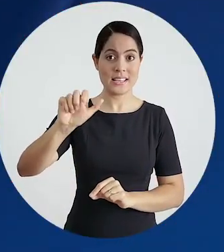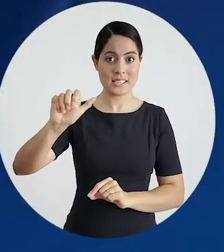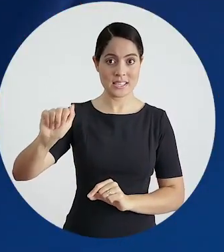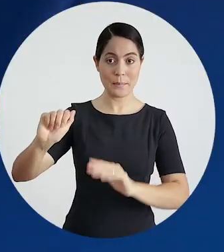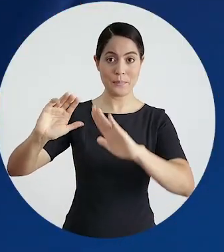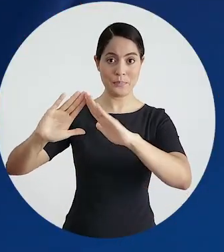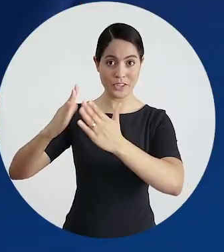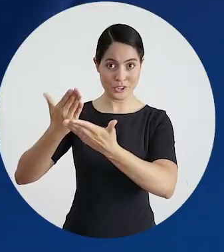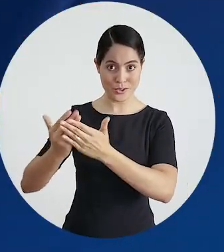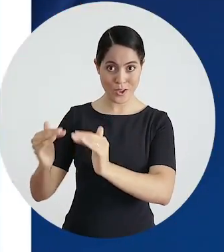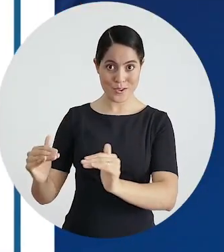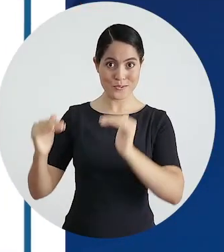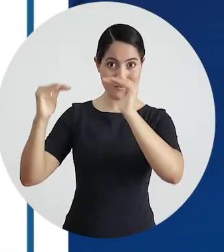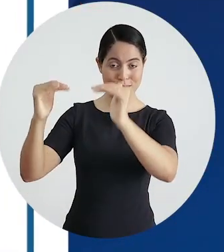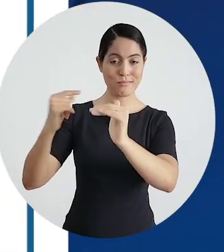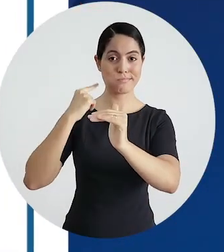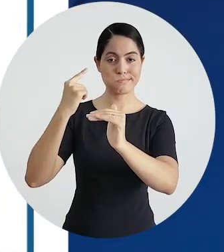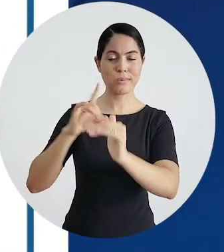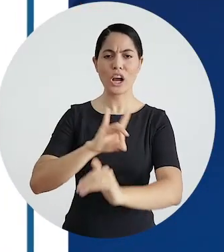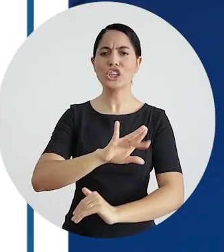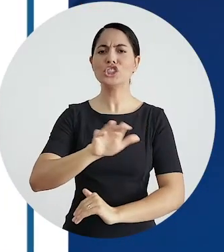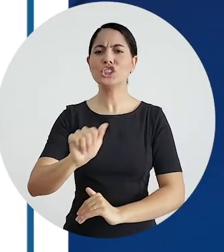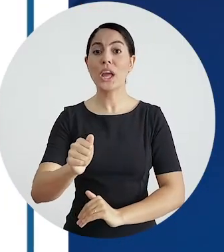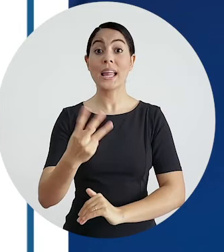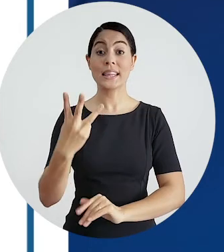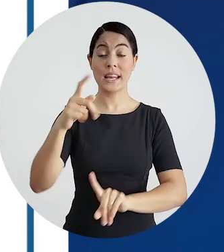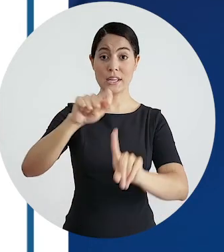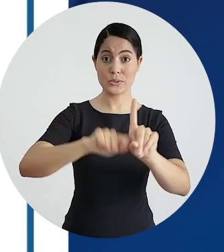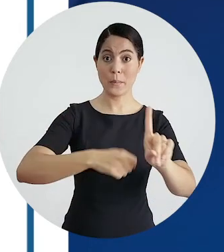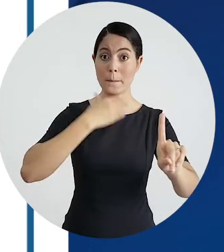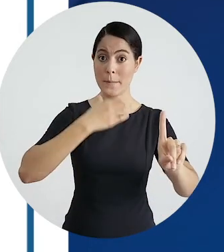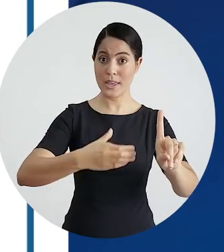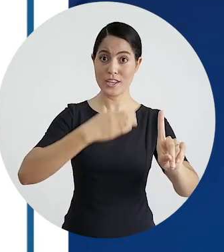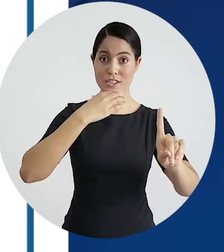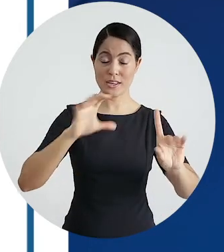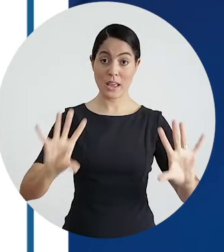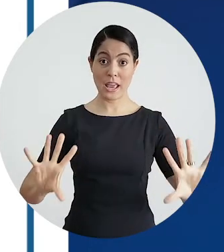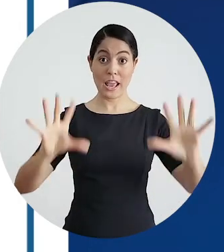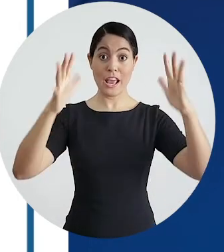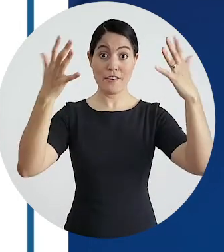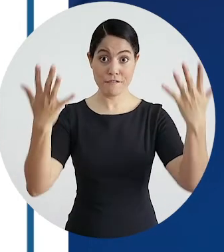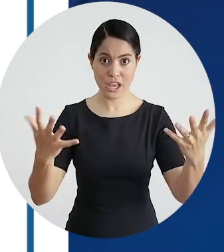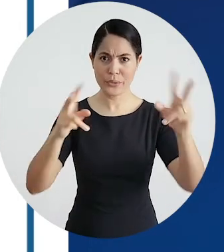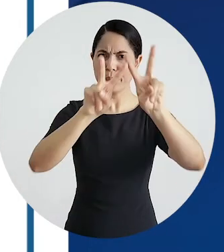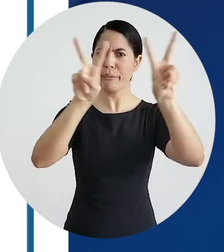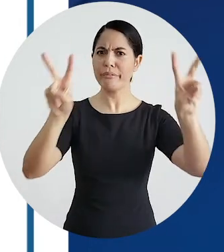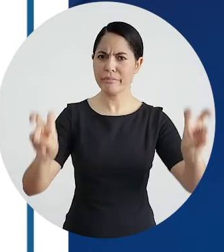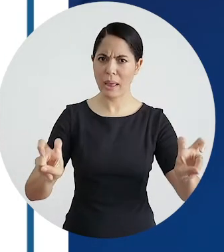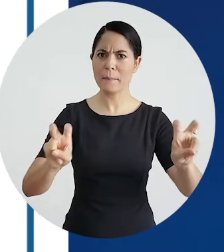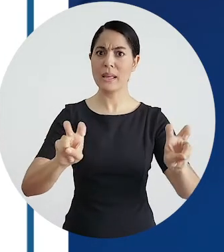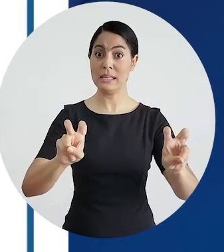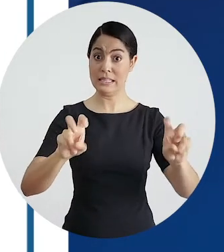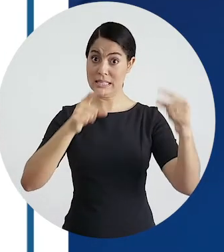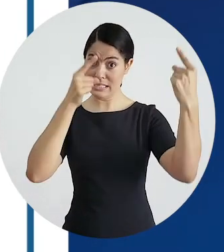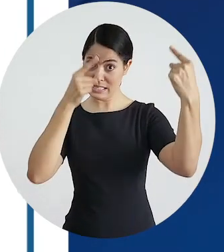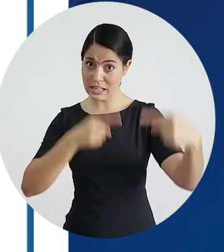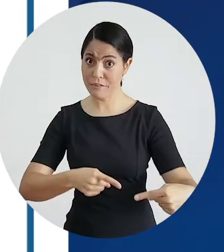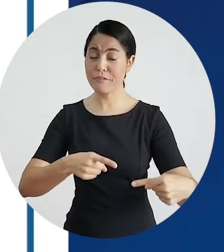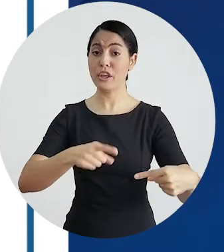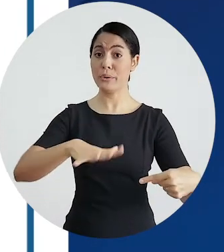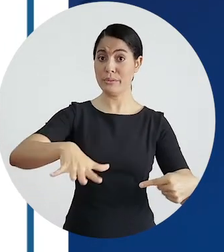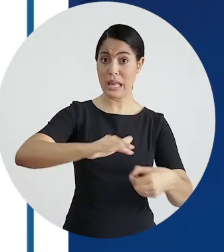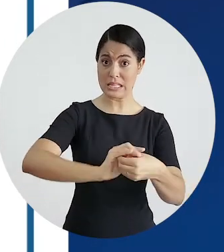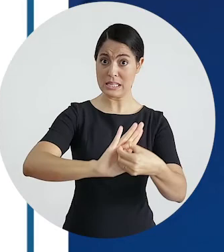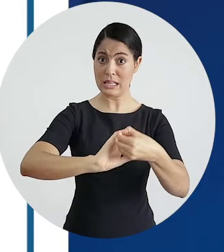começo com a Escola Superior de Advocacia Nacional, que vai promover no dia 3 o evento Os Desafios do